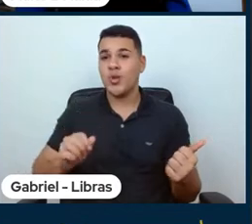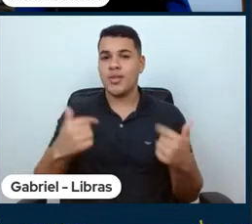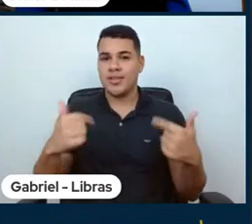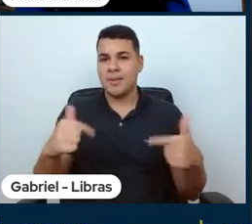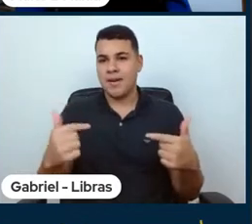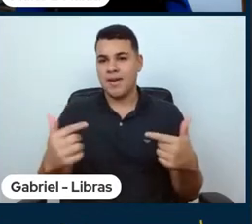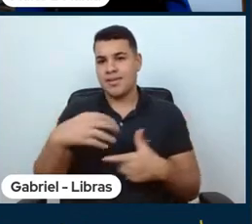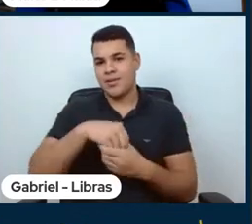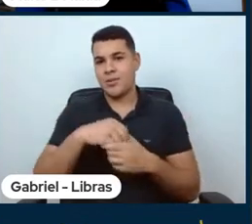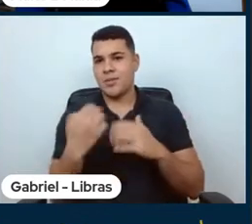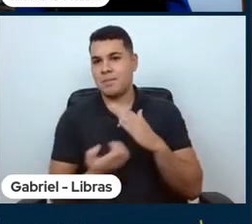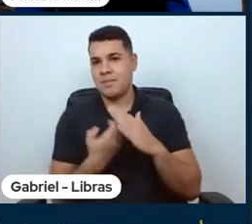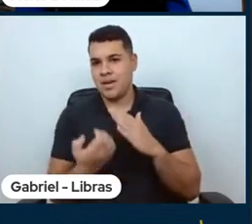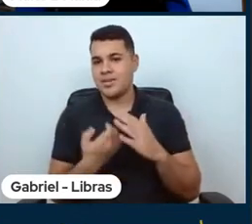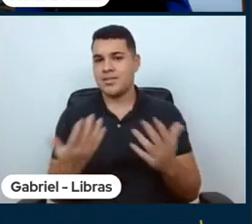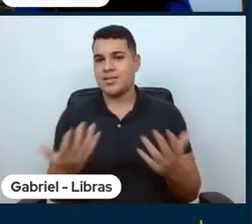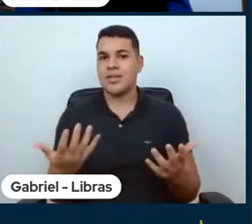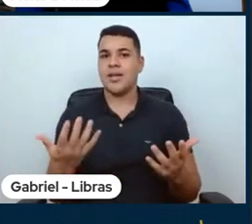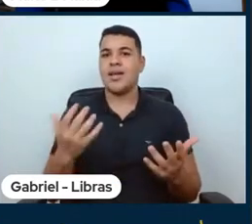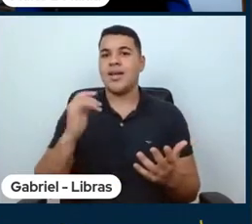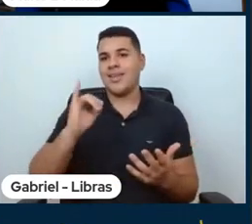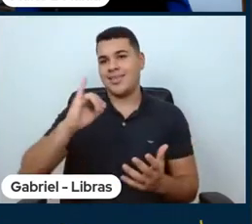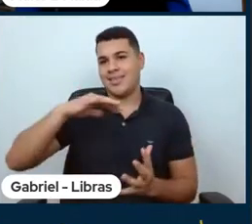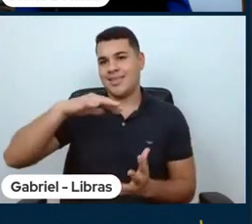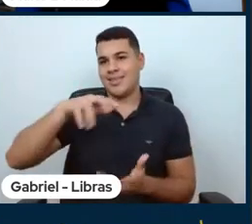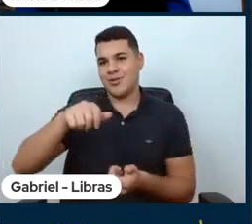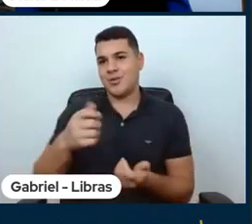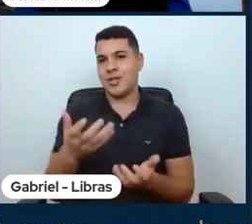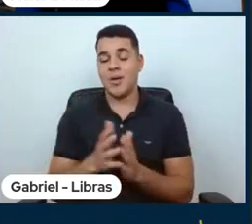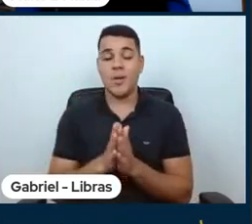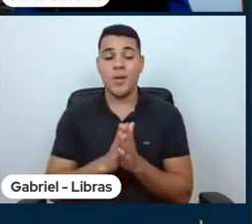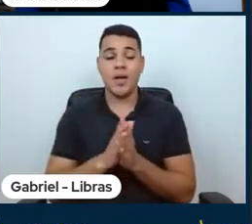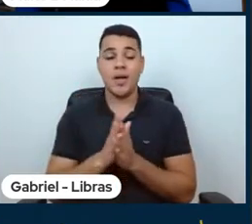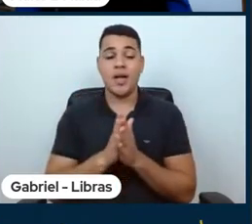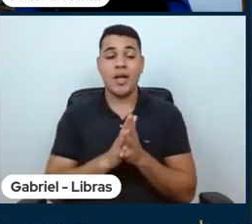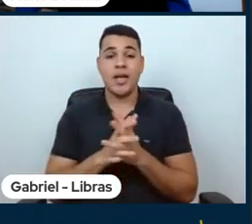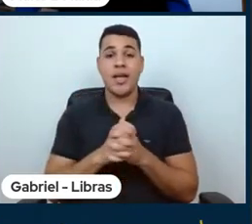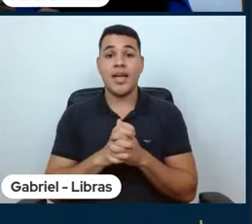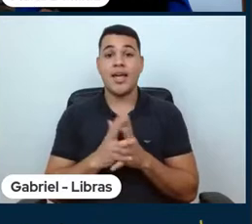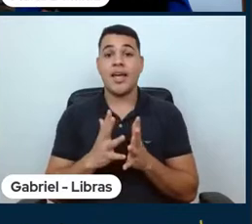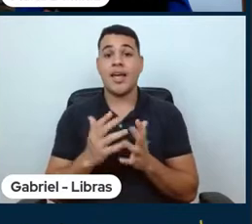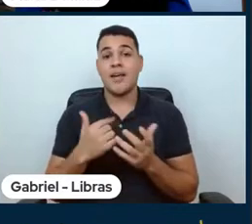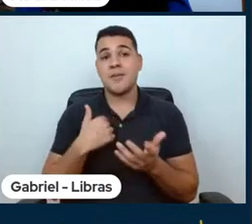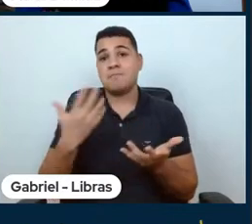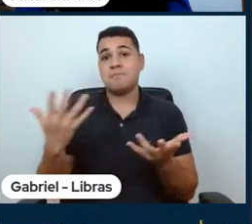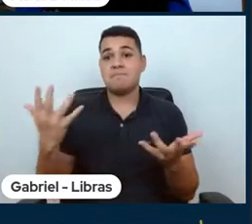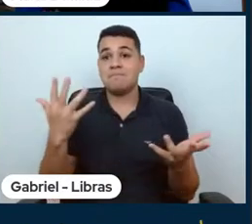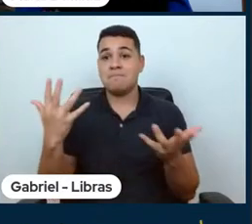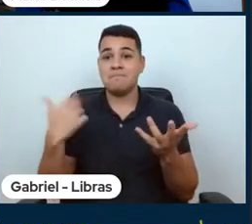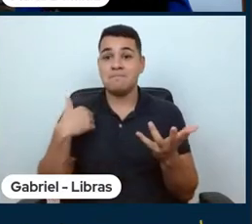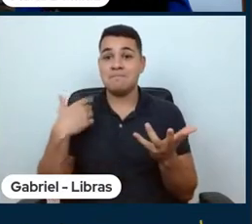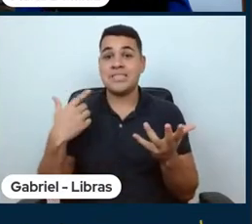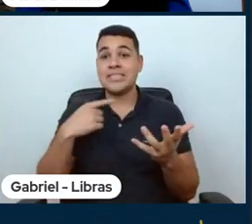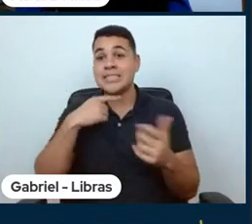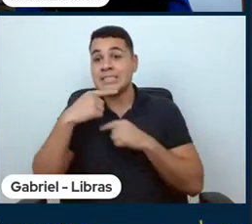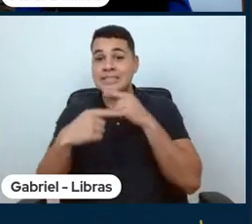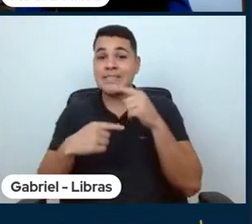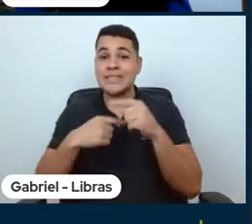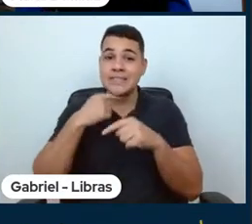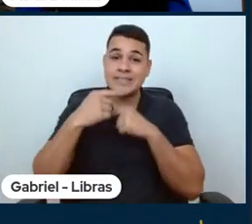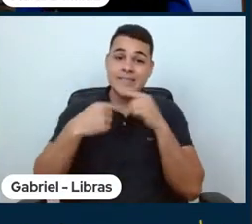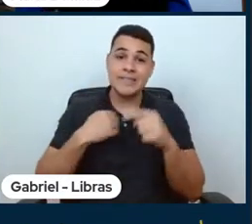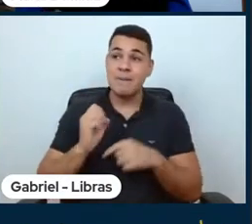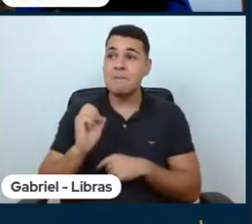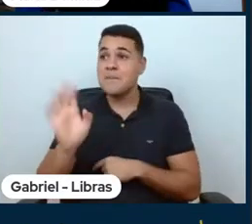nunca tinha trabalhado numa empresa, muito mais muito menos numa multinacional, né? Então eu ficava assim, ah, será que eu